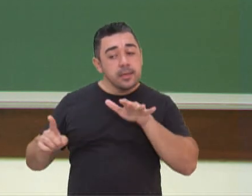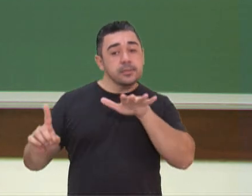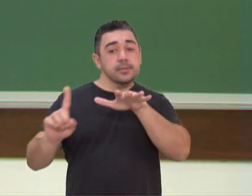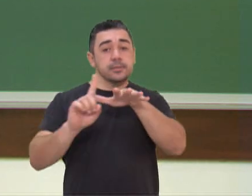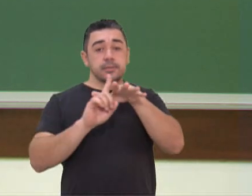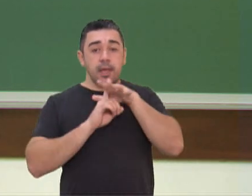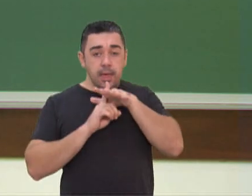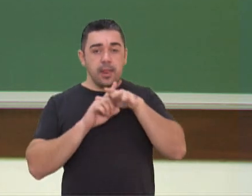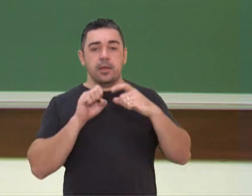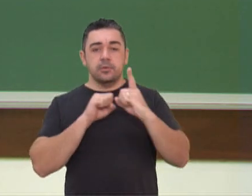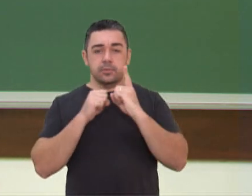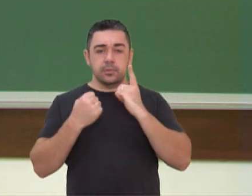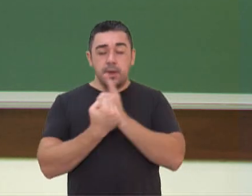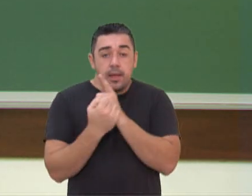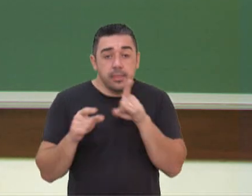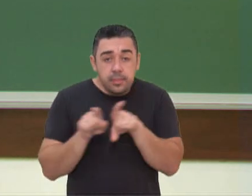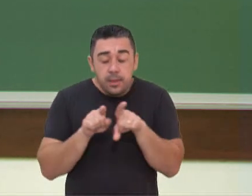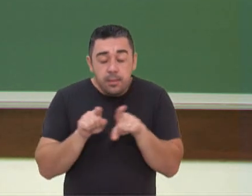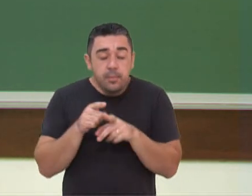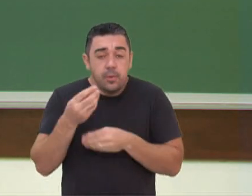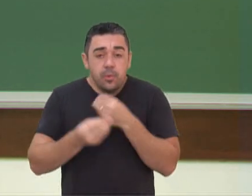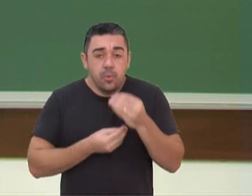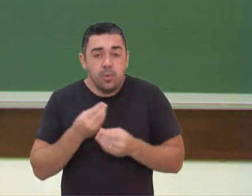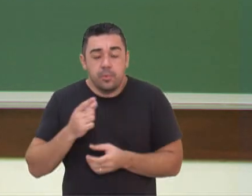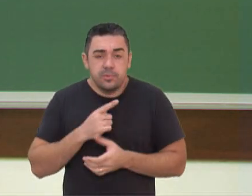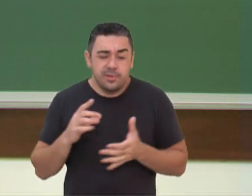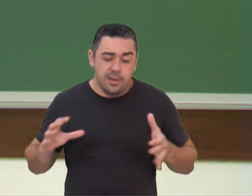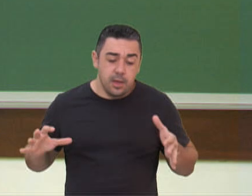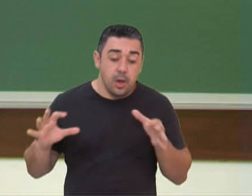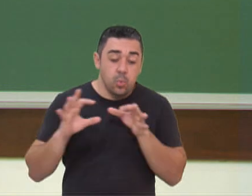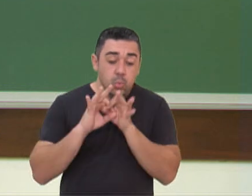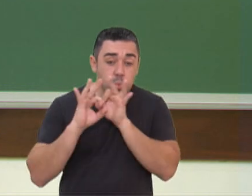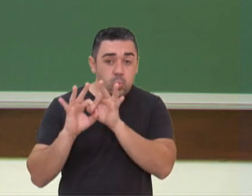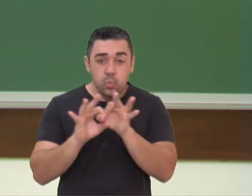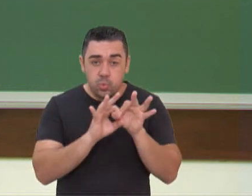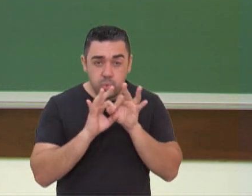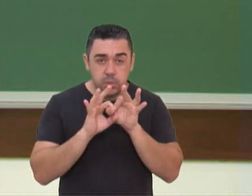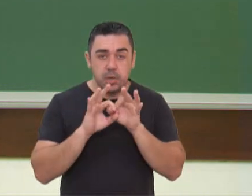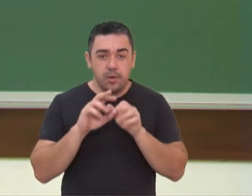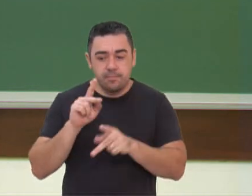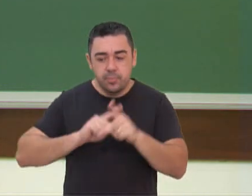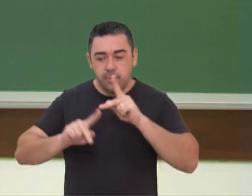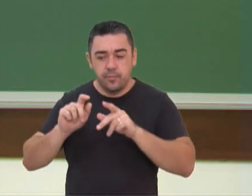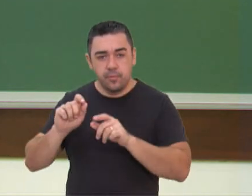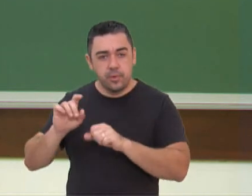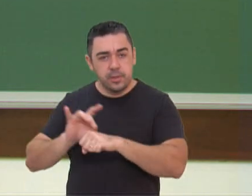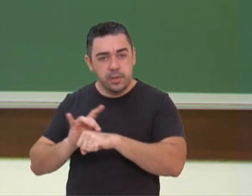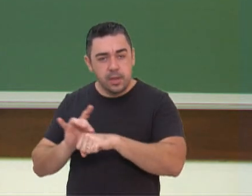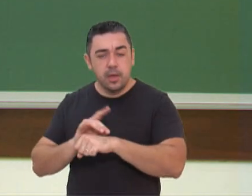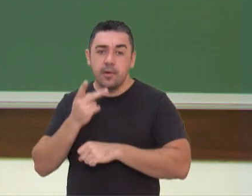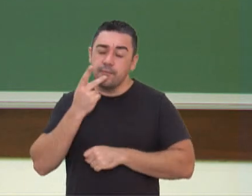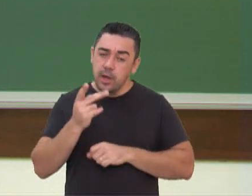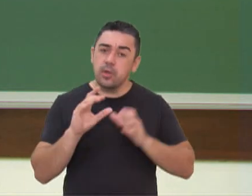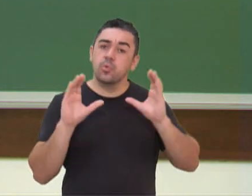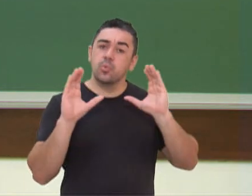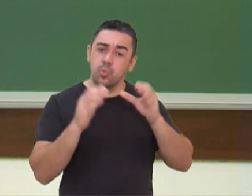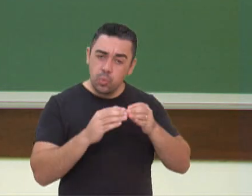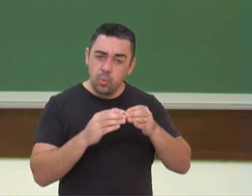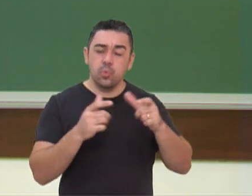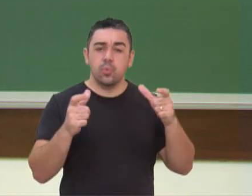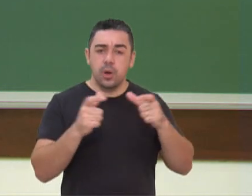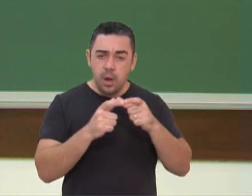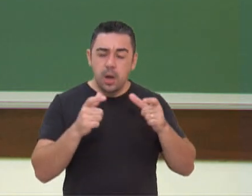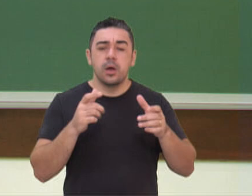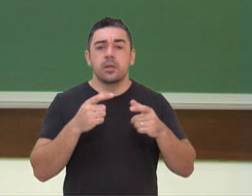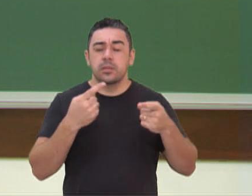mais do que isso, apresentar formas deles se associarem, de se unirem. Por isso, falar sobre salões, sobre encontros,